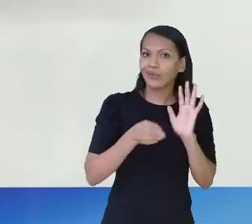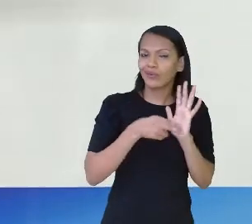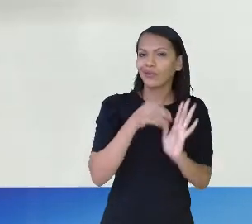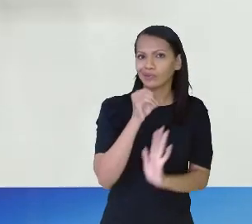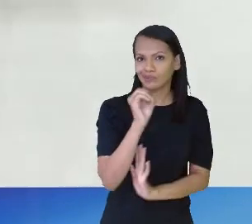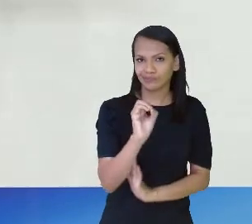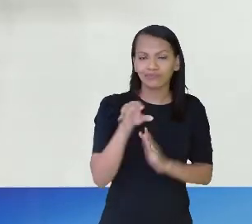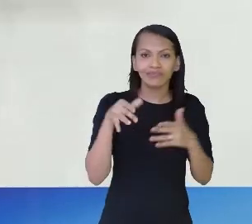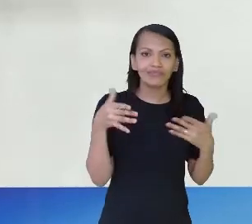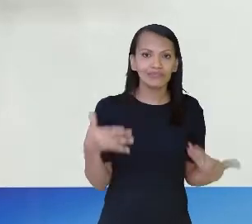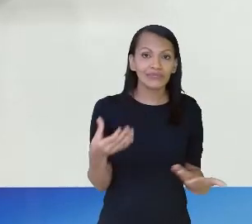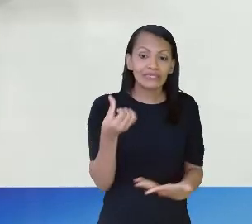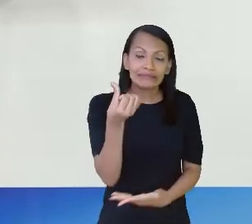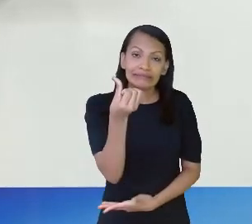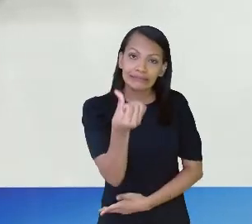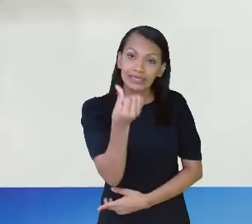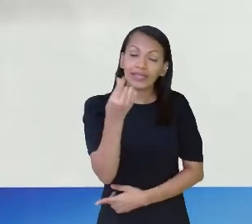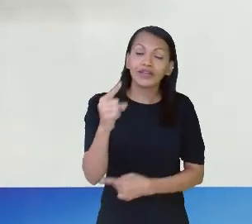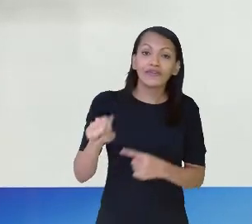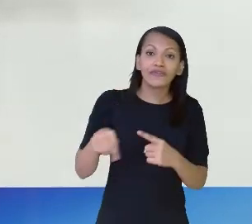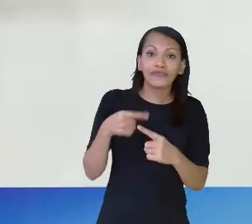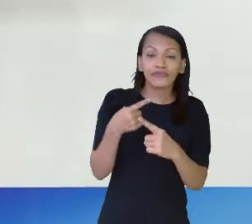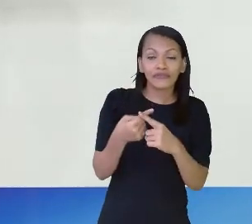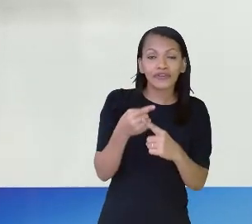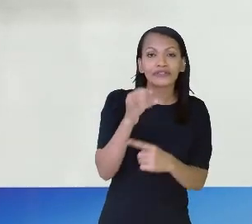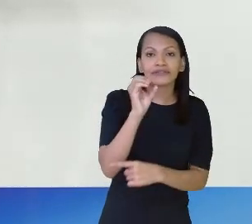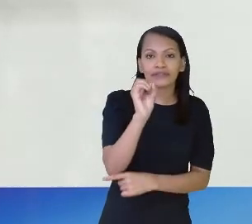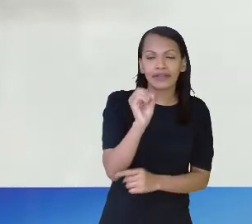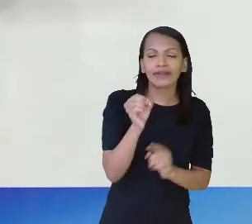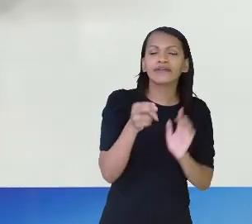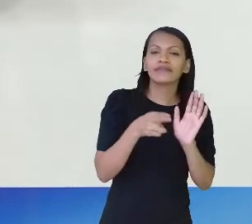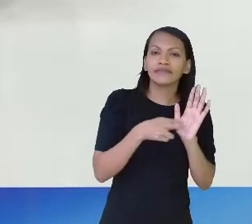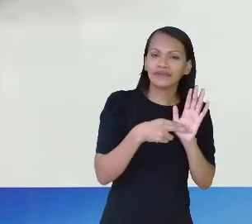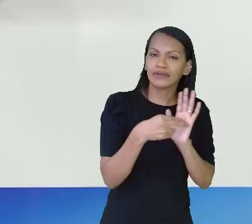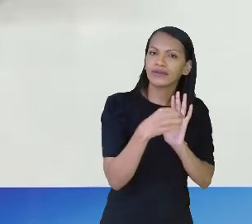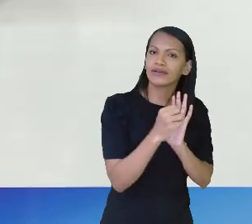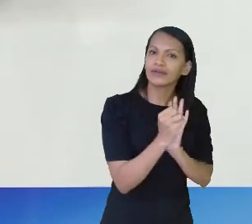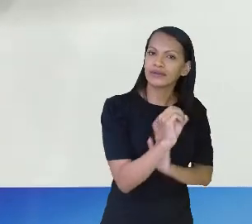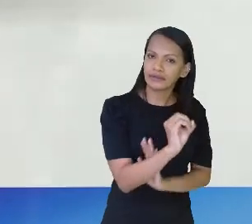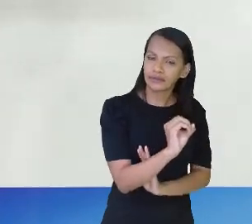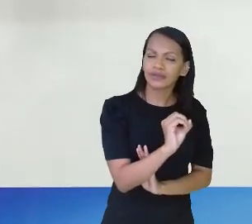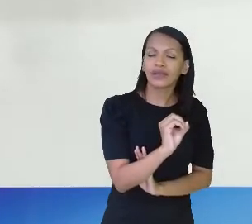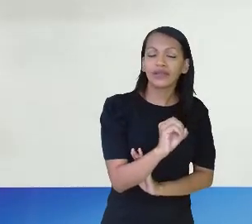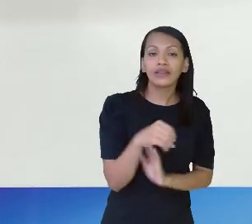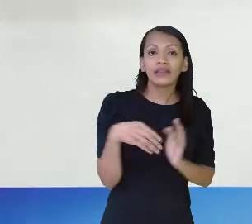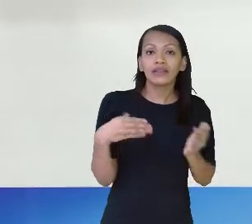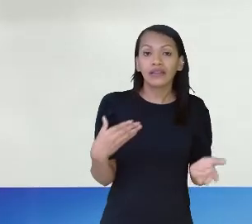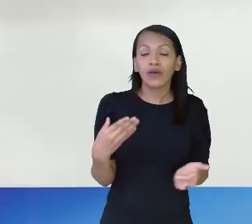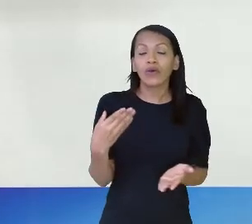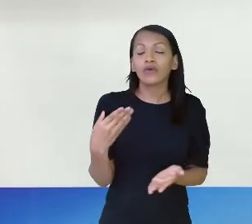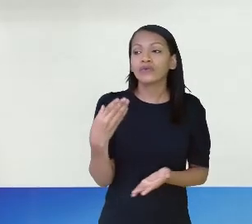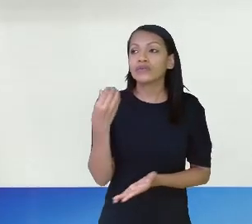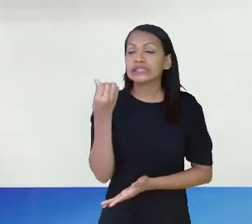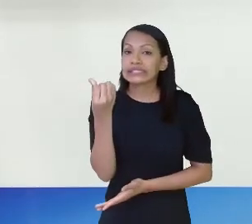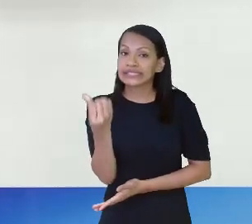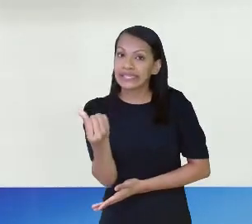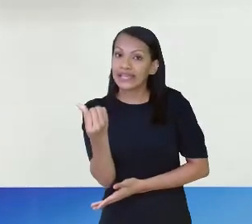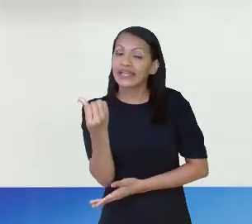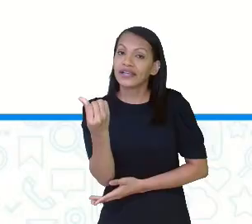Então, 6 vezes 0, 0. 6 vezes 5, 30. Então, nós temos